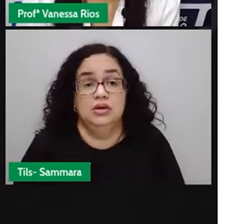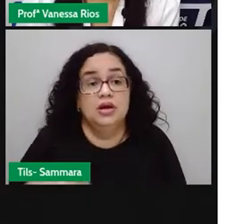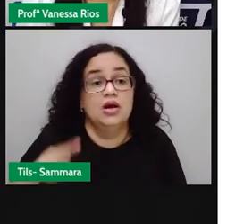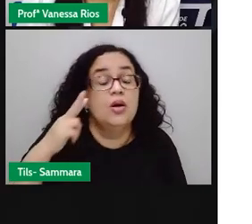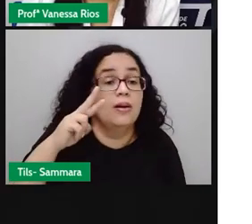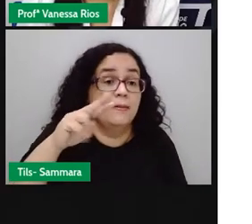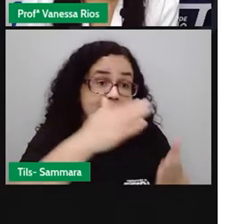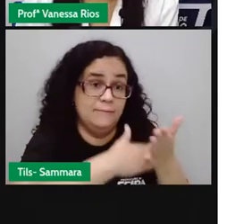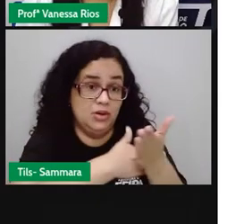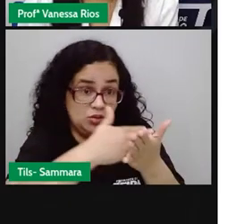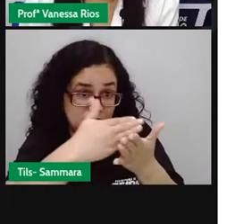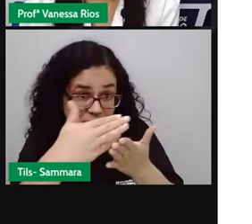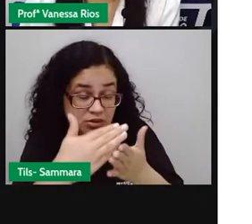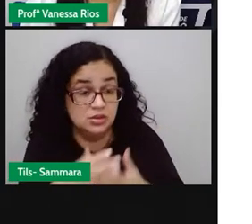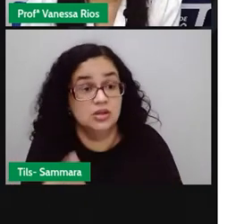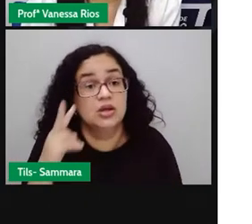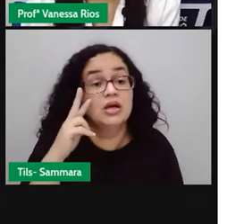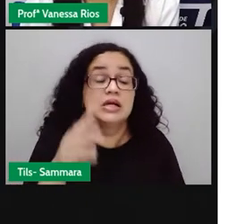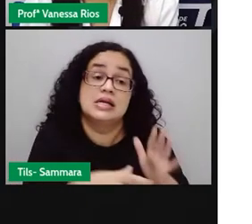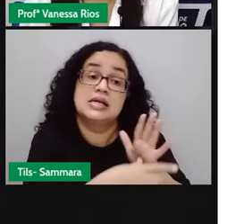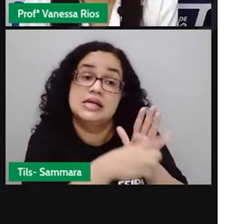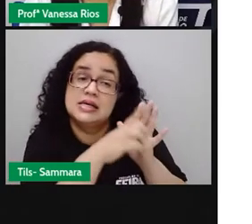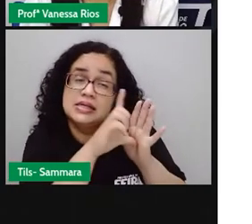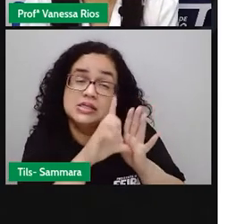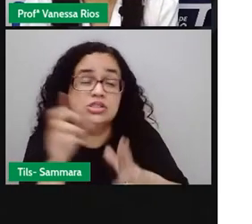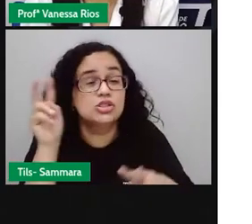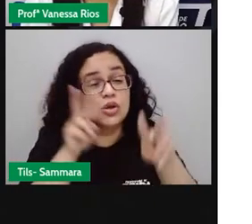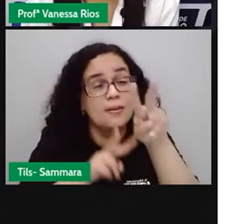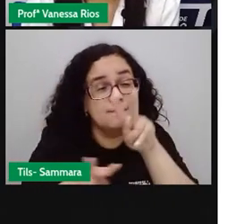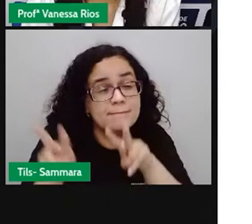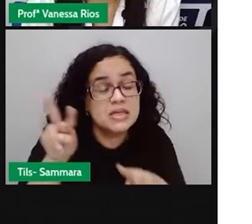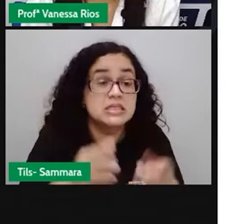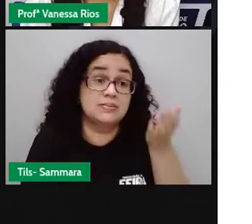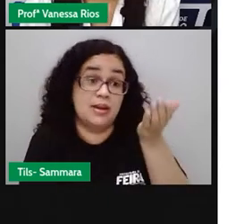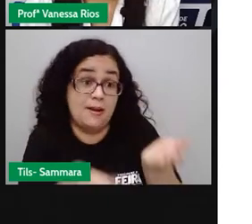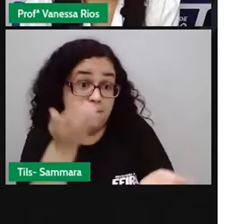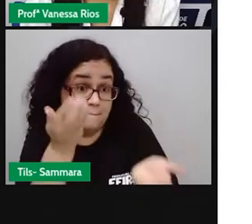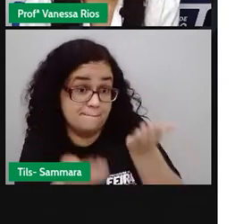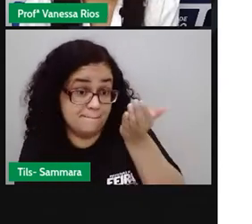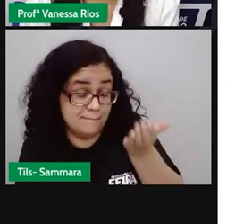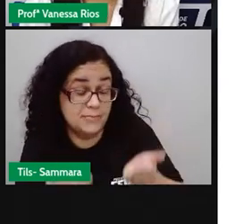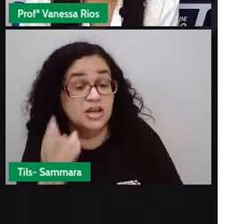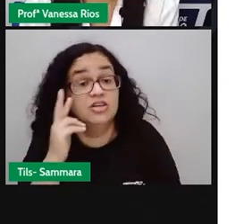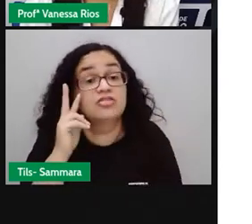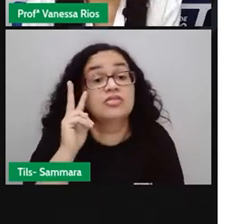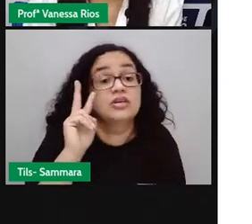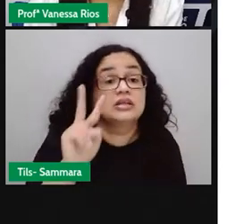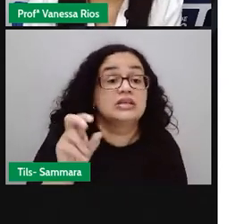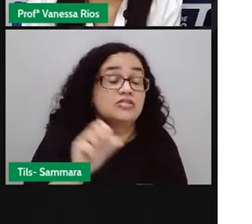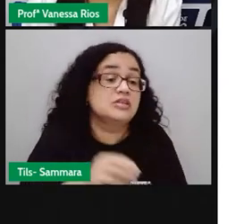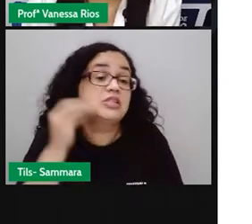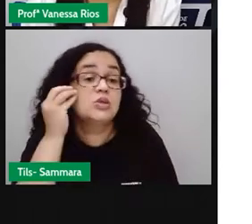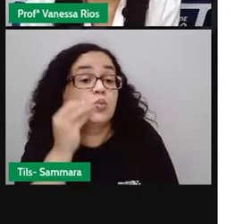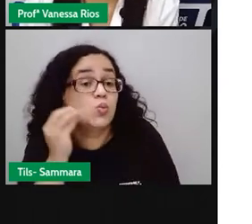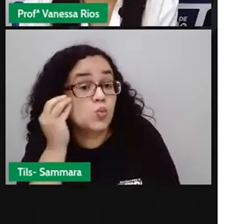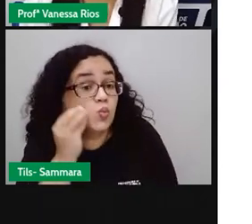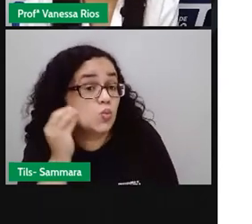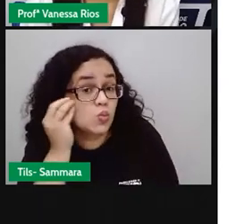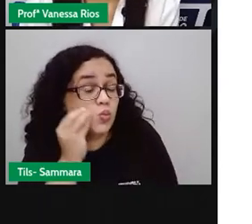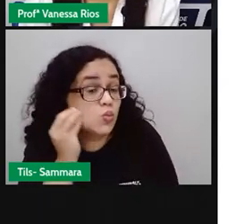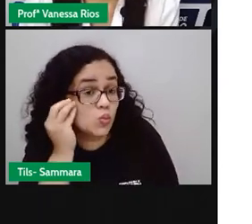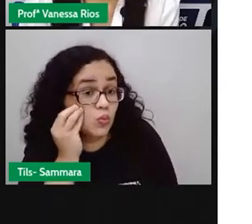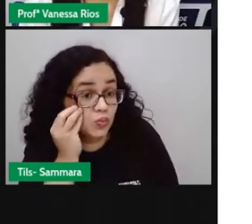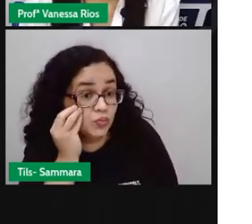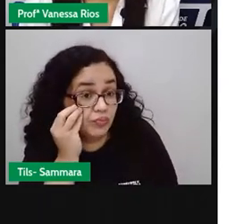Então, para começar, né, antes da gente aí observar a densidade, a gente vai fazer uma experiência, olha